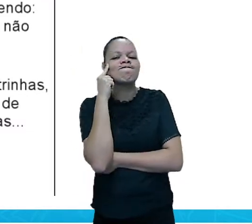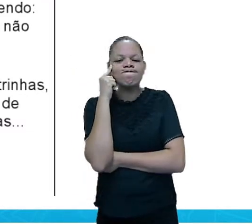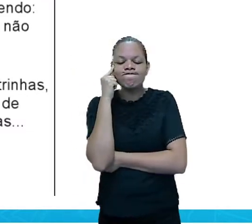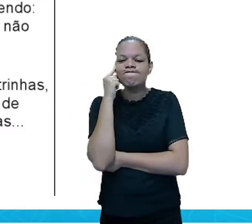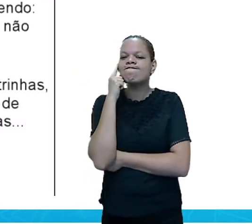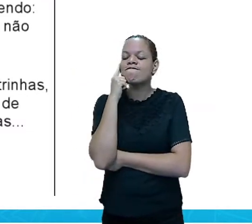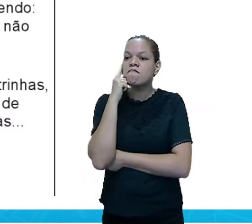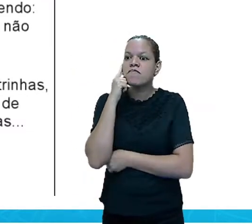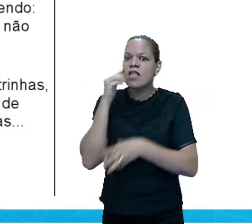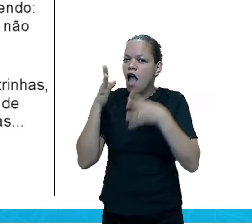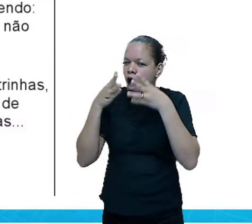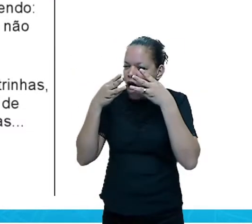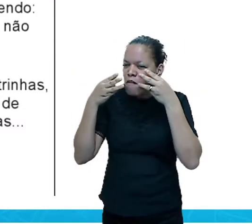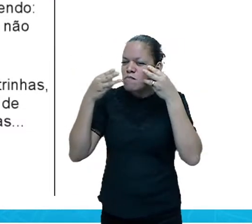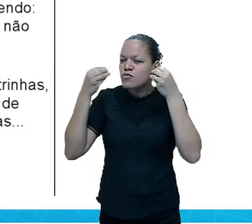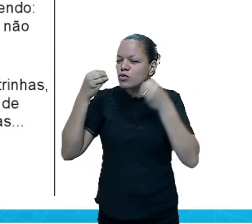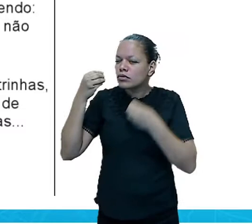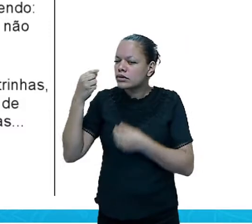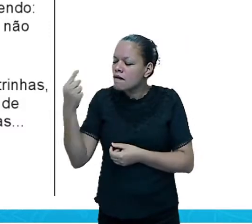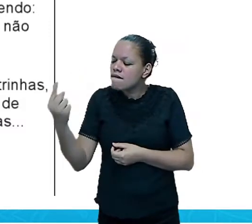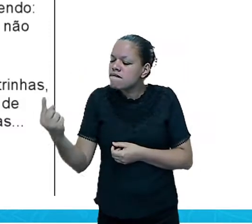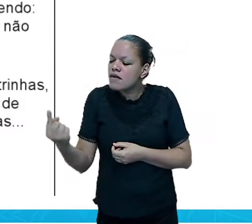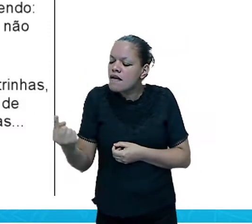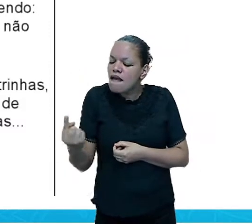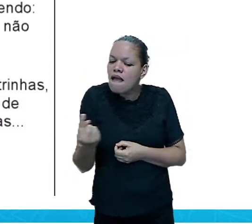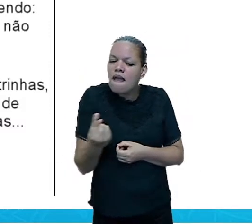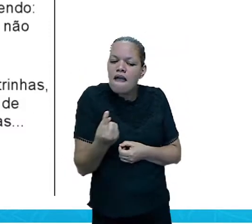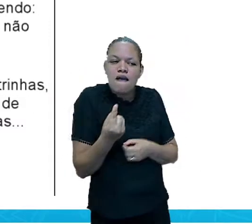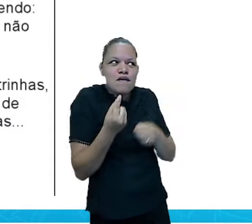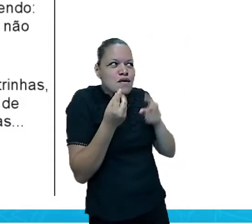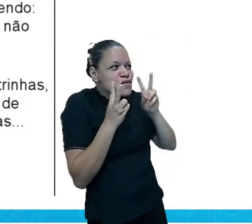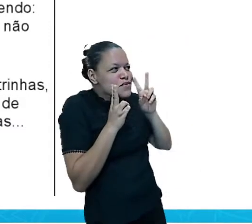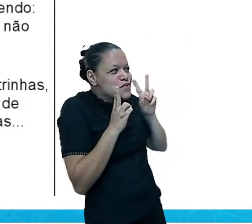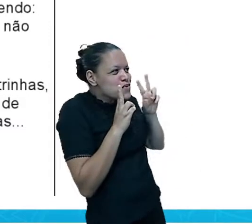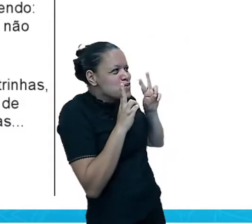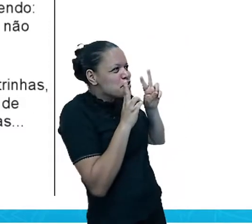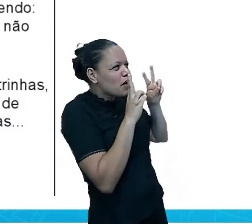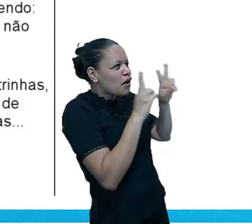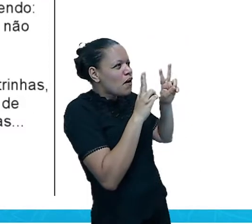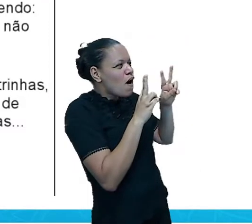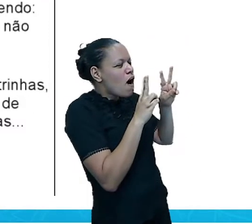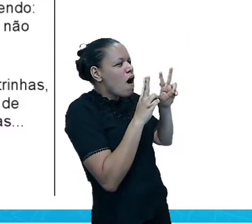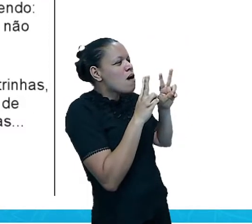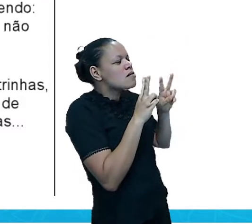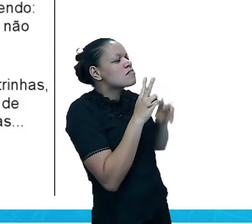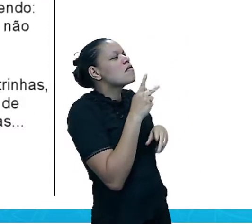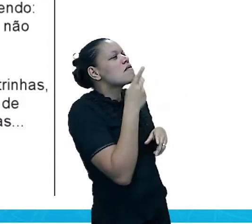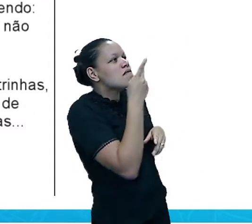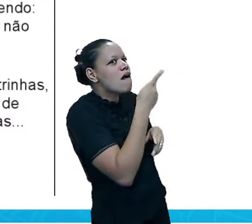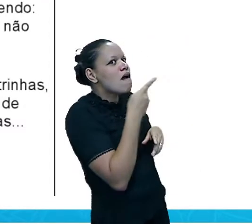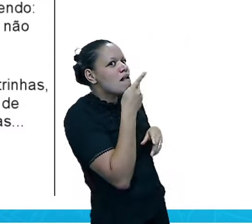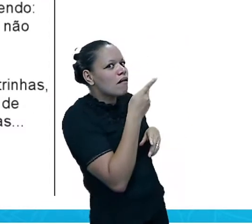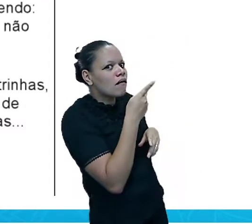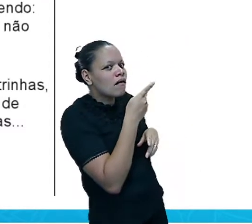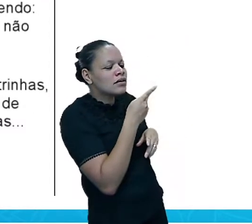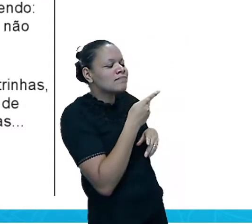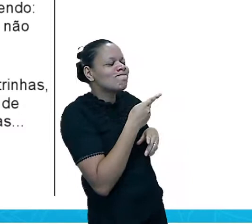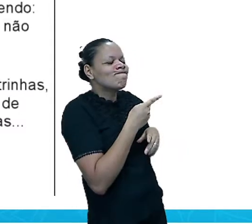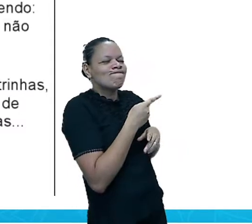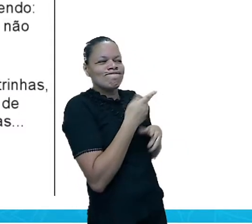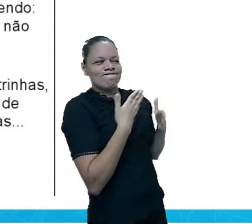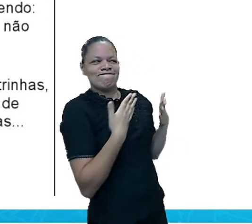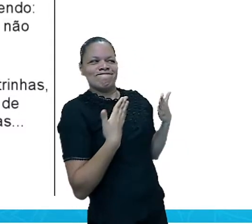cabeça, foi para debaixo da árvore, olhou para cima e disse: que